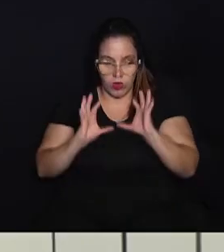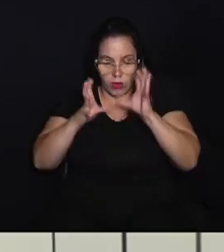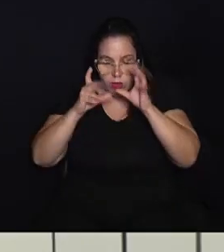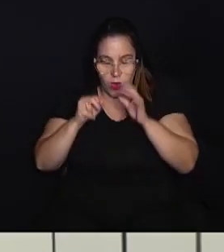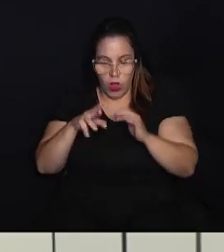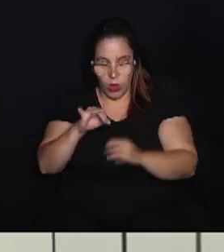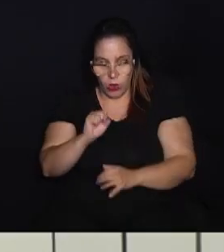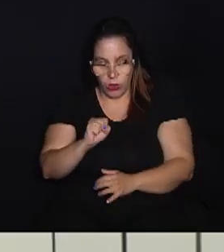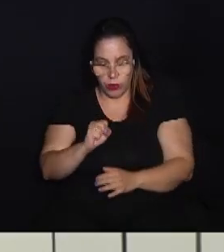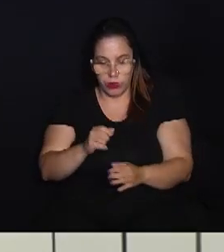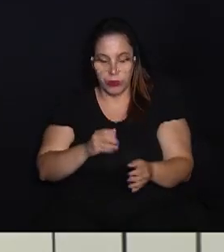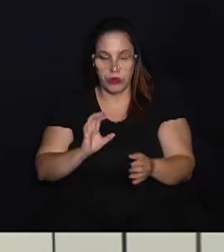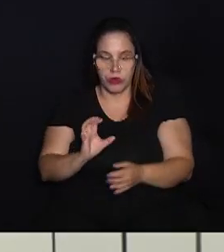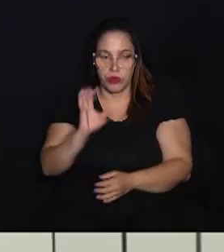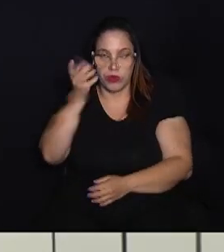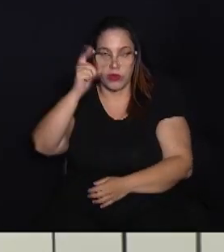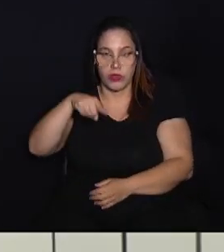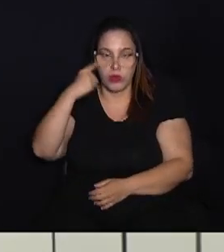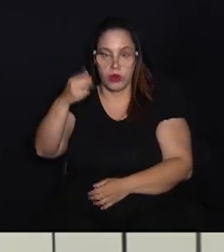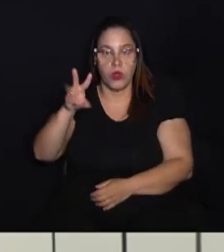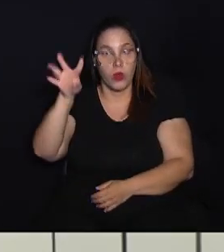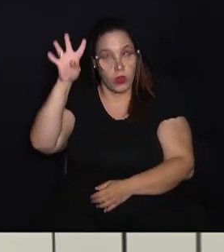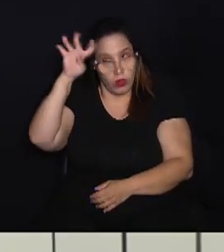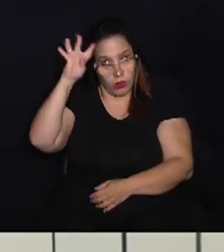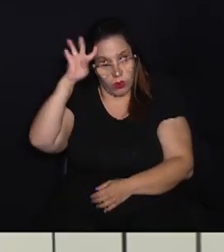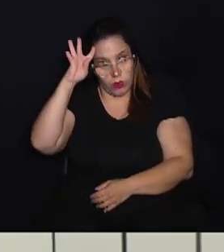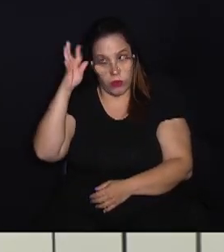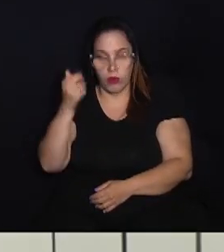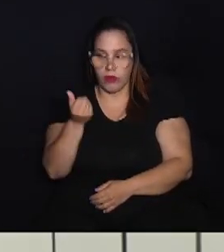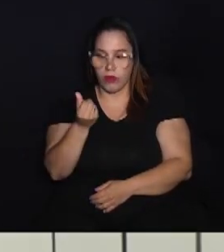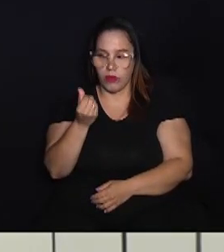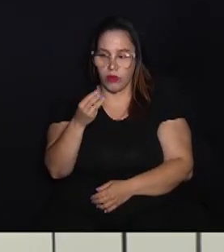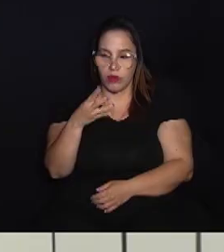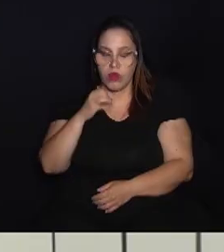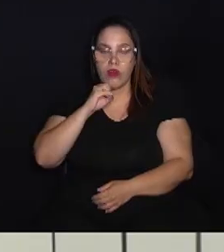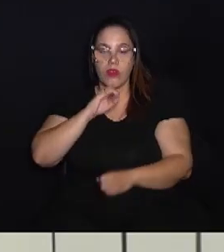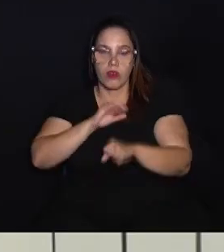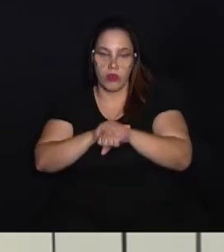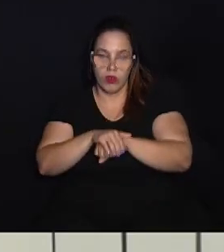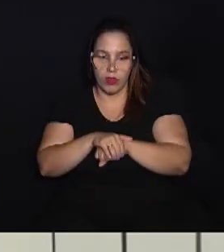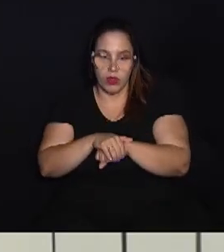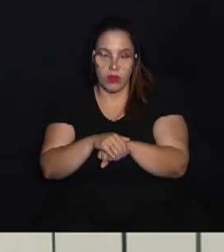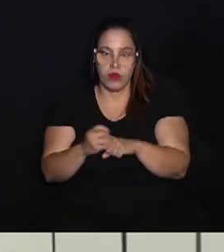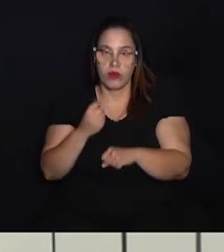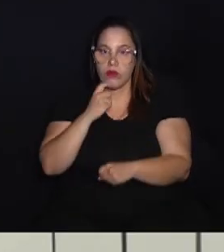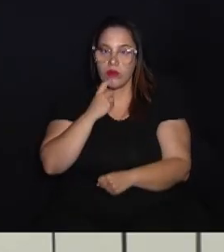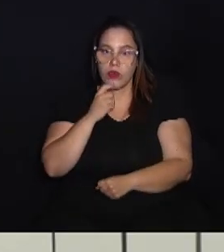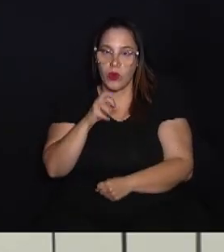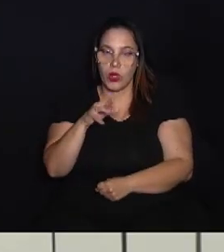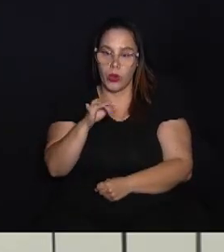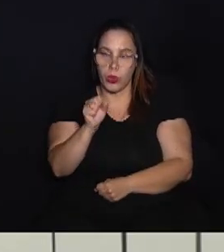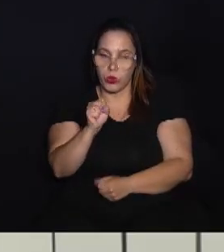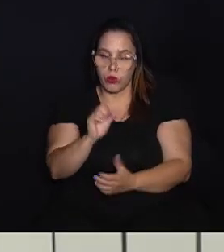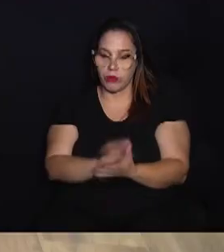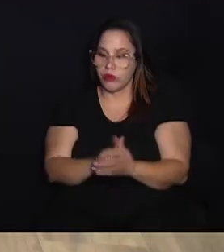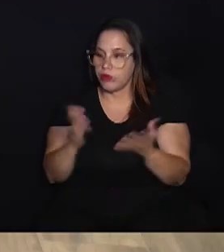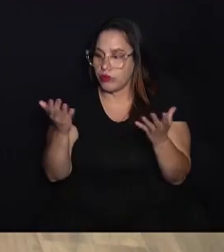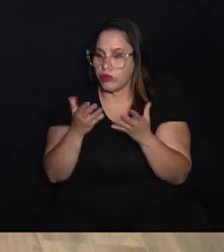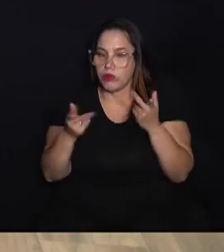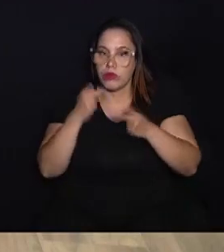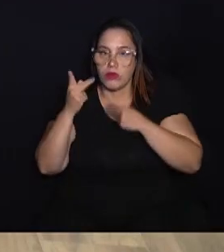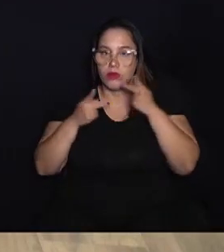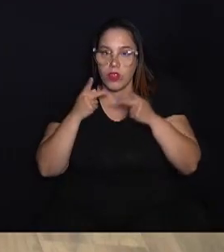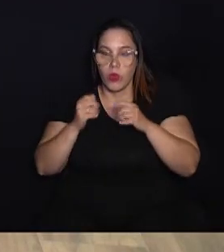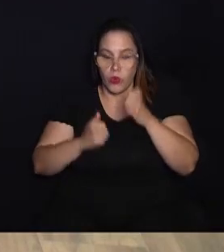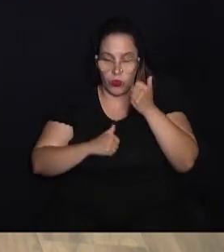Guarulhos acontece na próxima quarta-feira, às 6h30 da tarde, na cidade de Guarulhos. Agora a gente vai falar